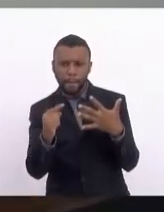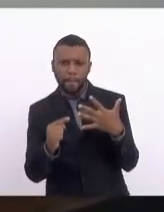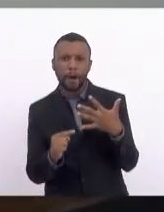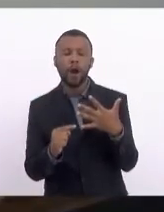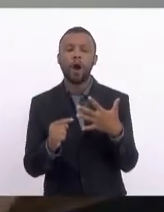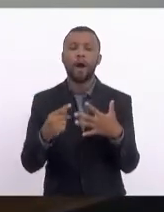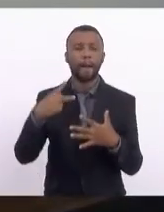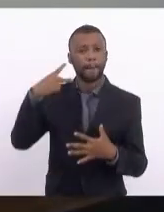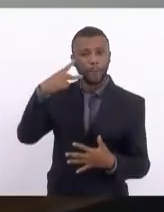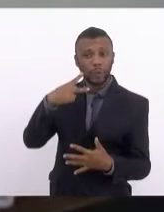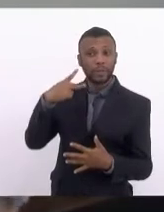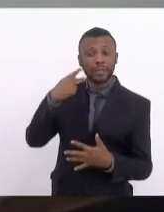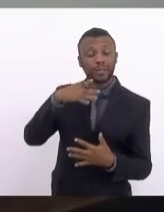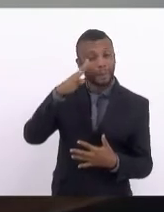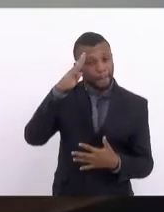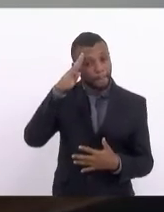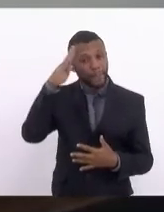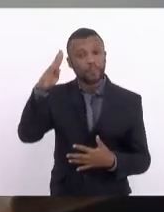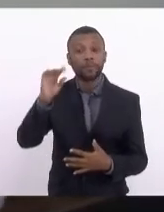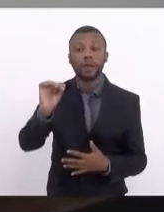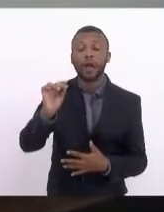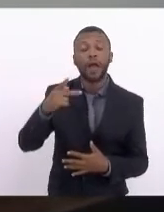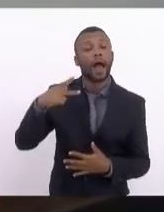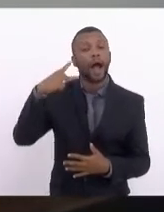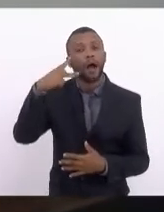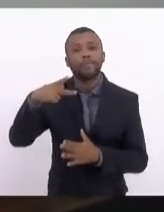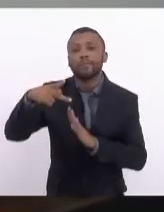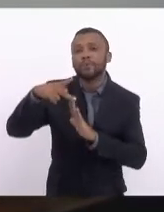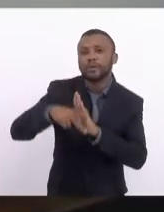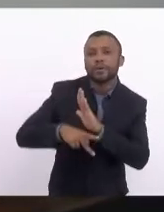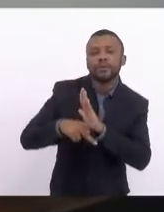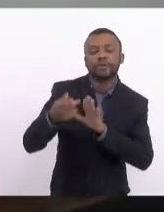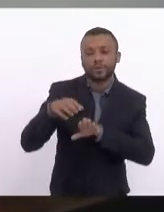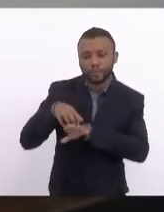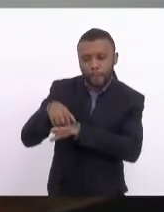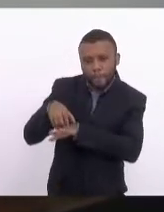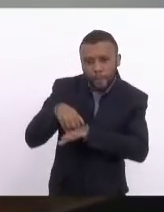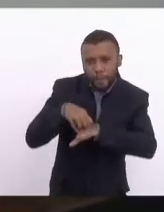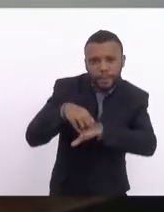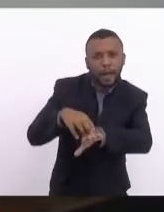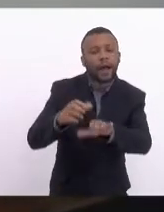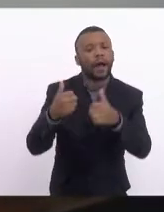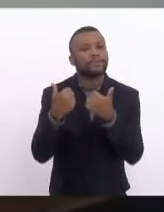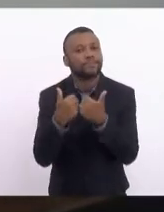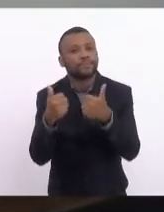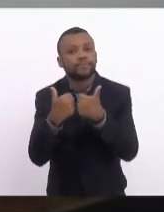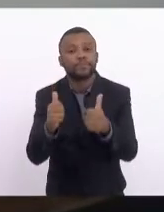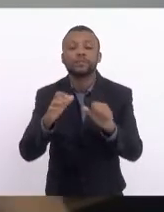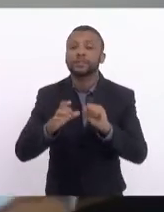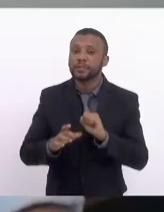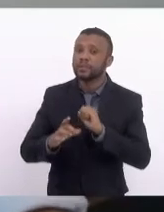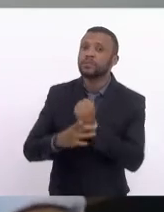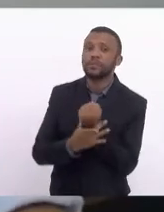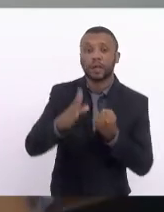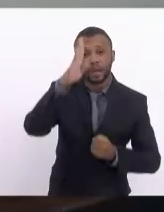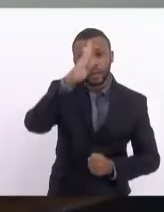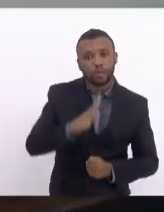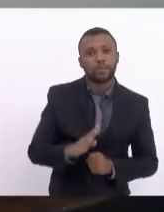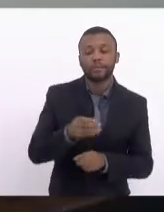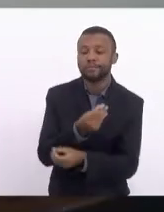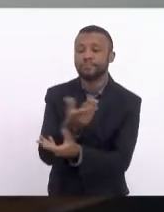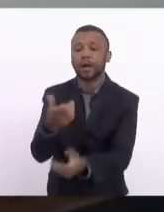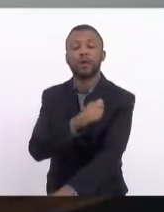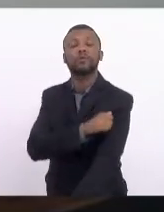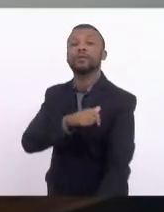políticas, inclusive a política de mobilidade, de transporte, que assegura a gratuidade aos estudantes